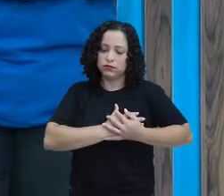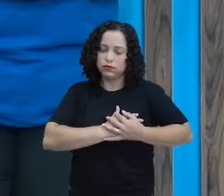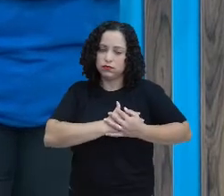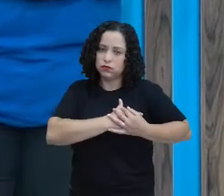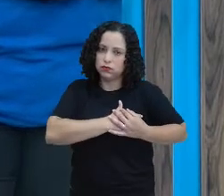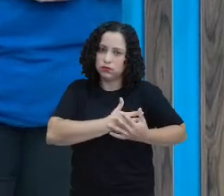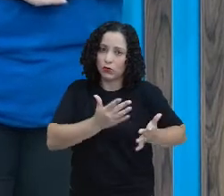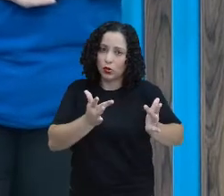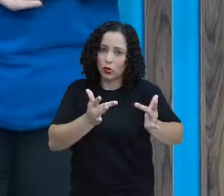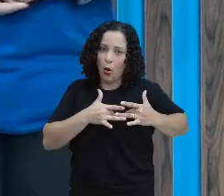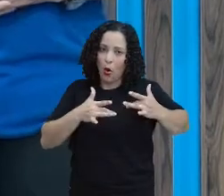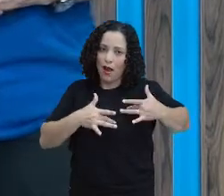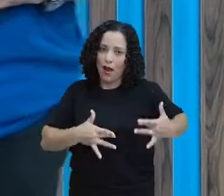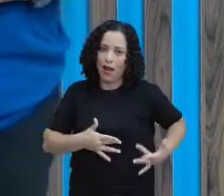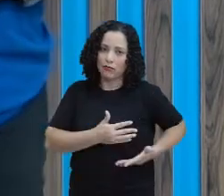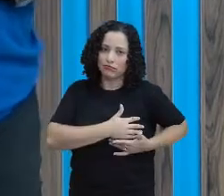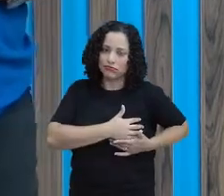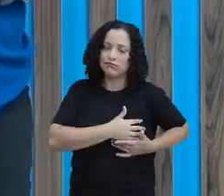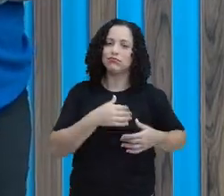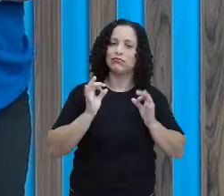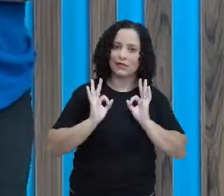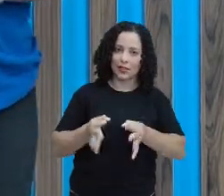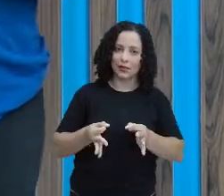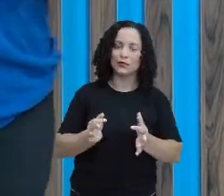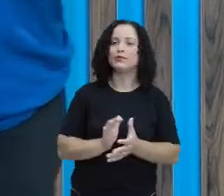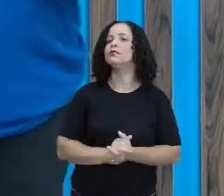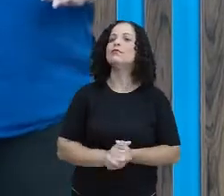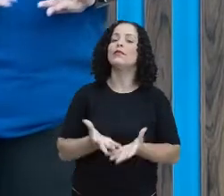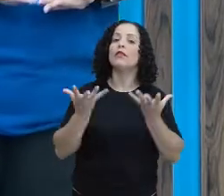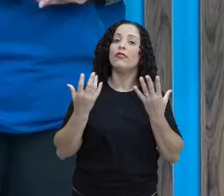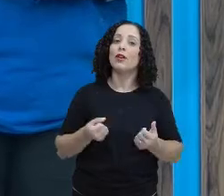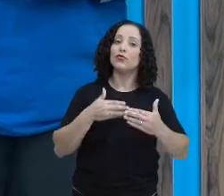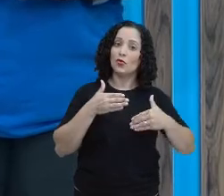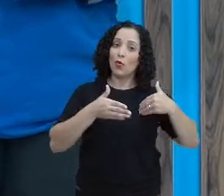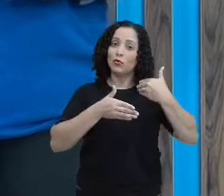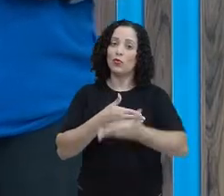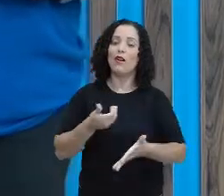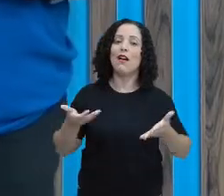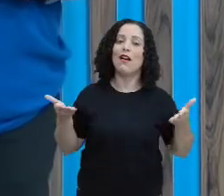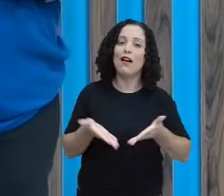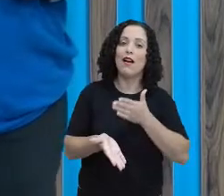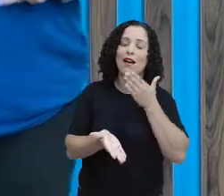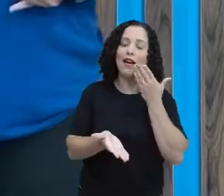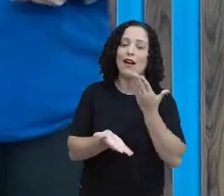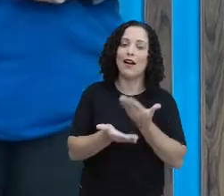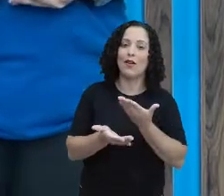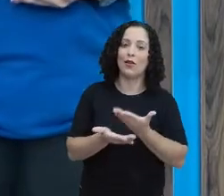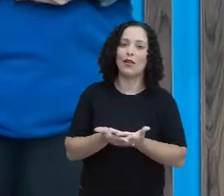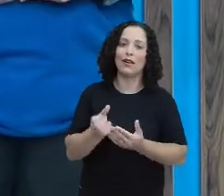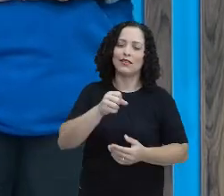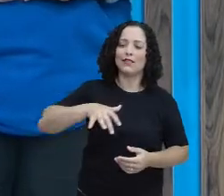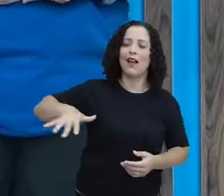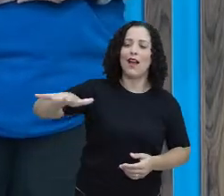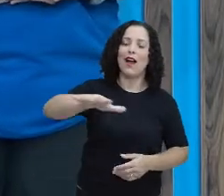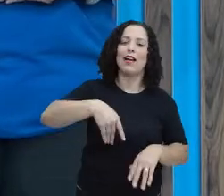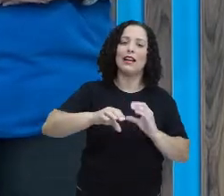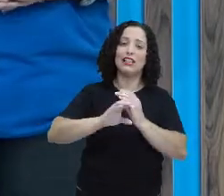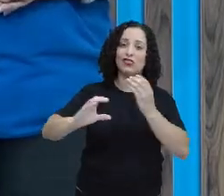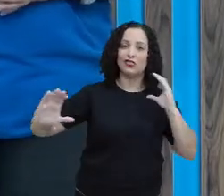mama, tá certo? Vamos continuar aqui, então, começando essa aula de hoje sobre